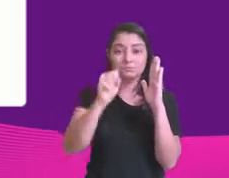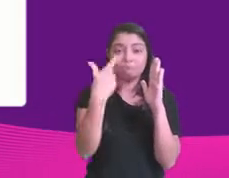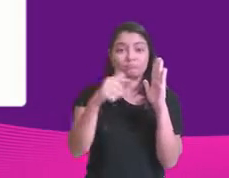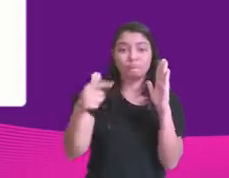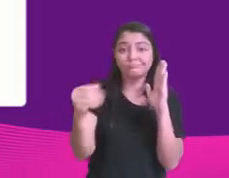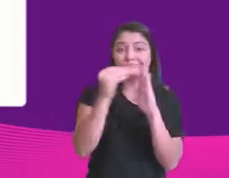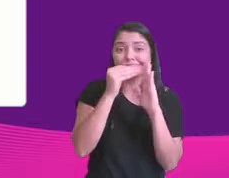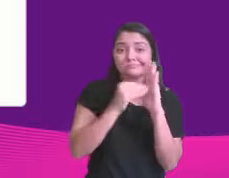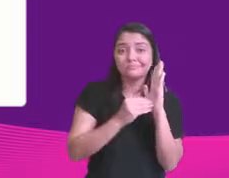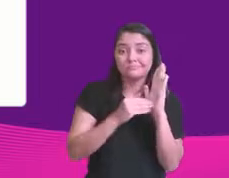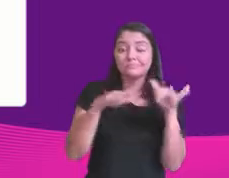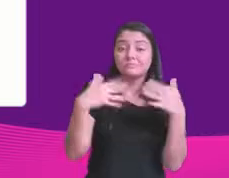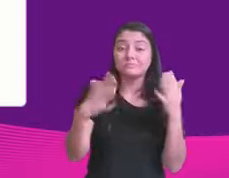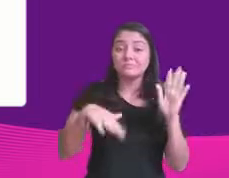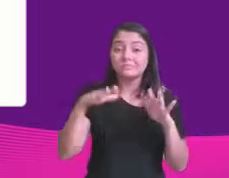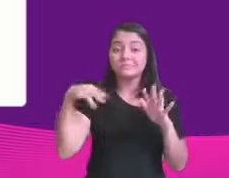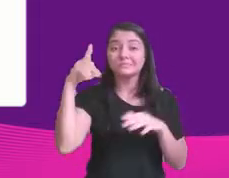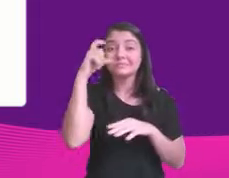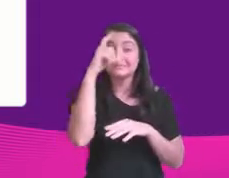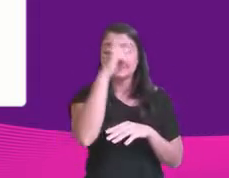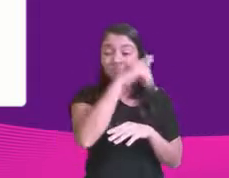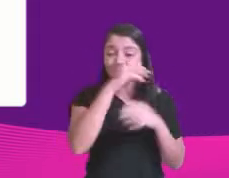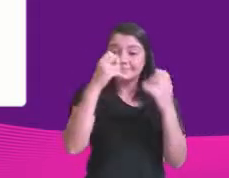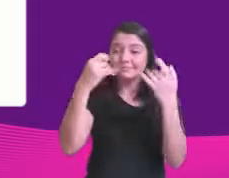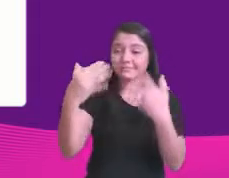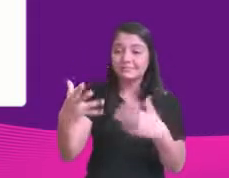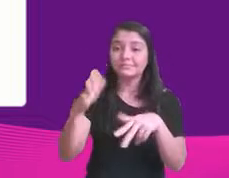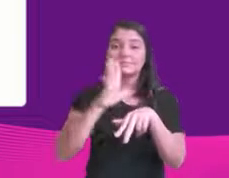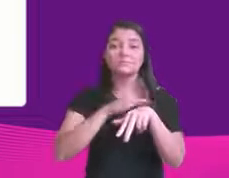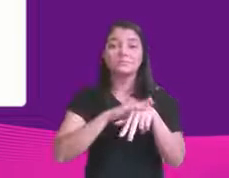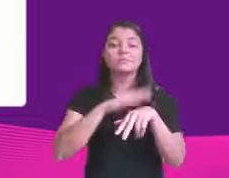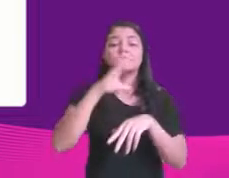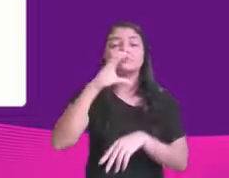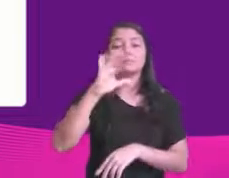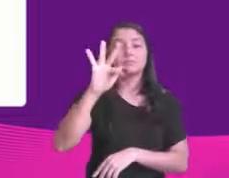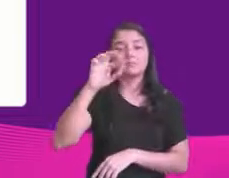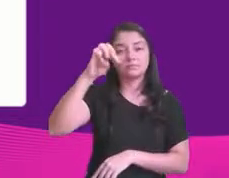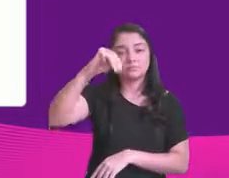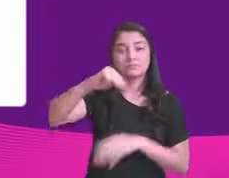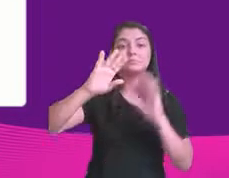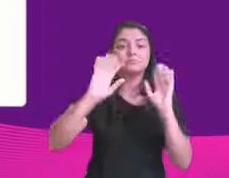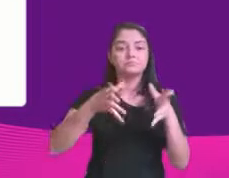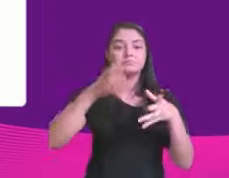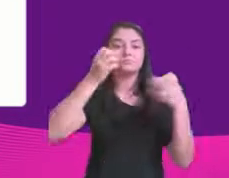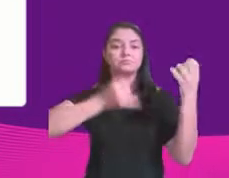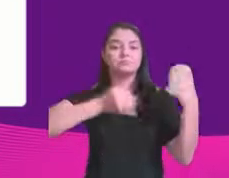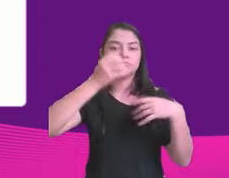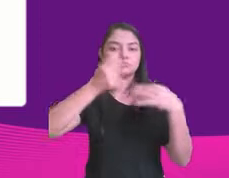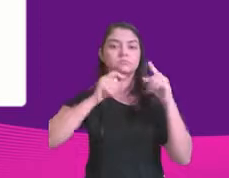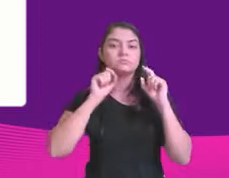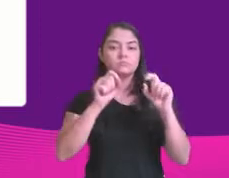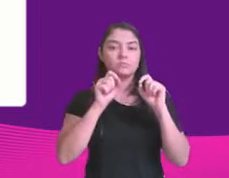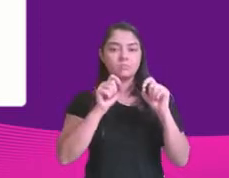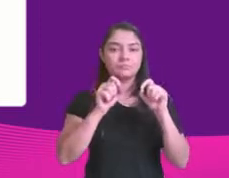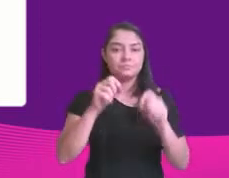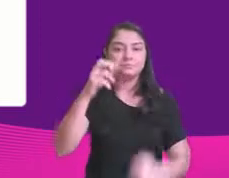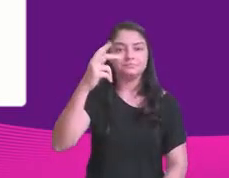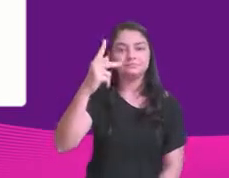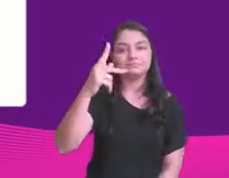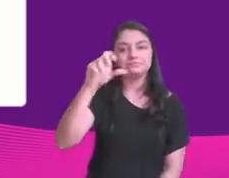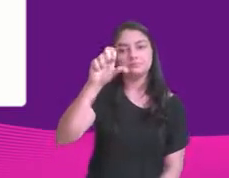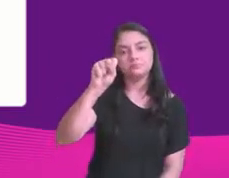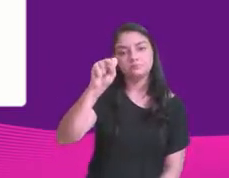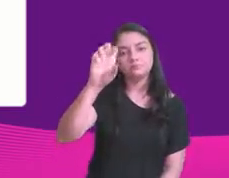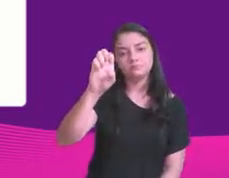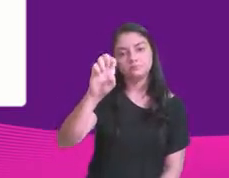conseguir implementar isso para o paciente. Então, o CFM já se manifestou, mostrando que para pseudomixoma e tumores mucinosos do apêndice